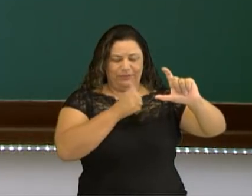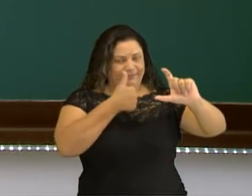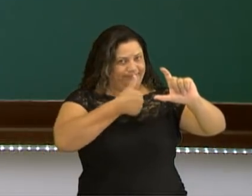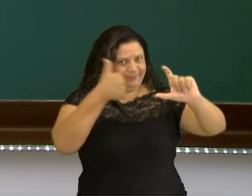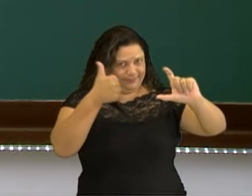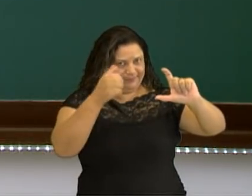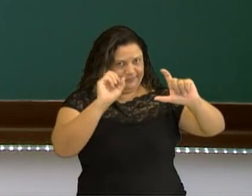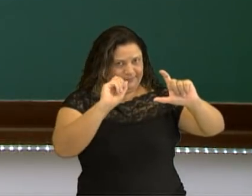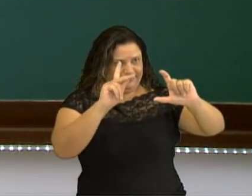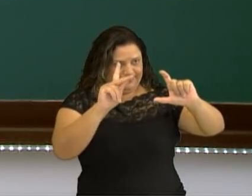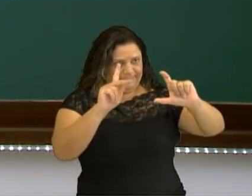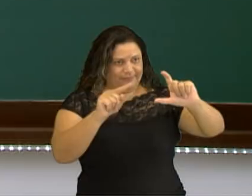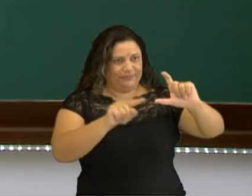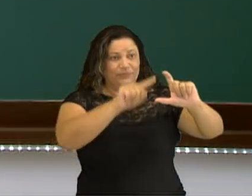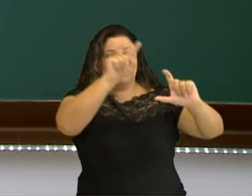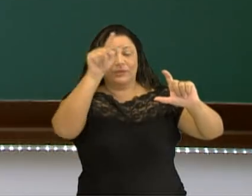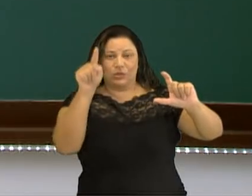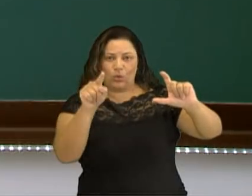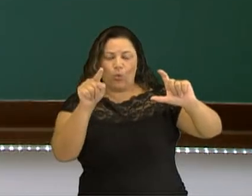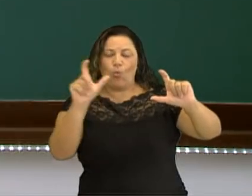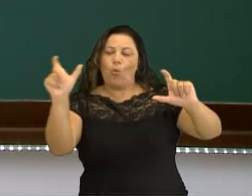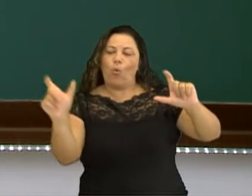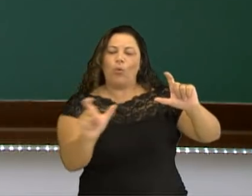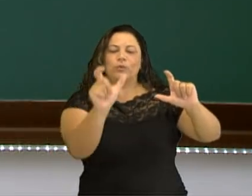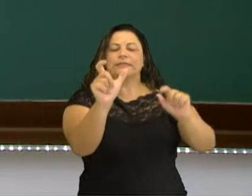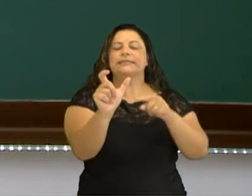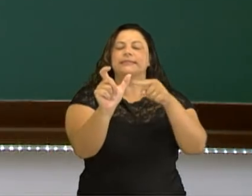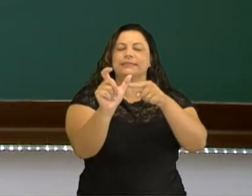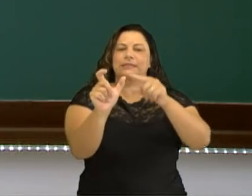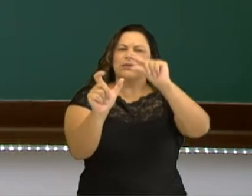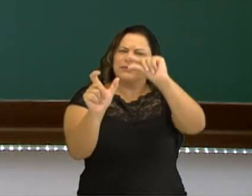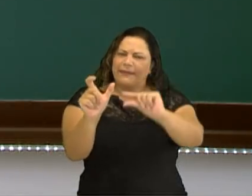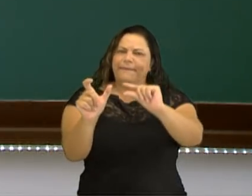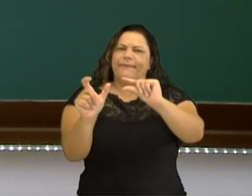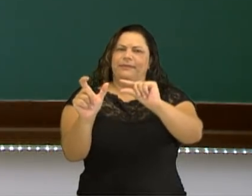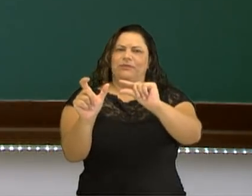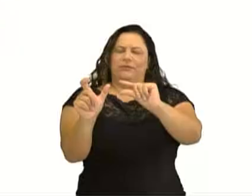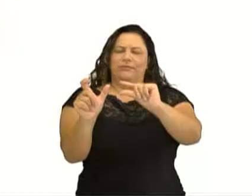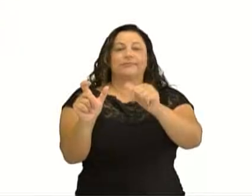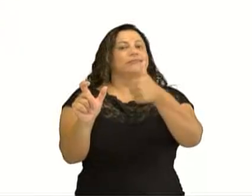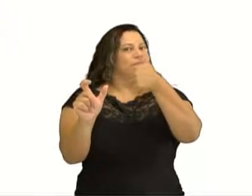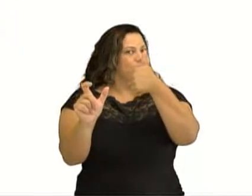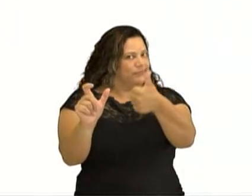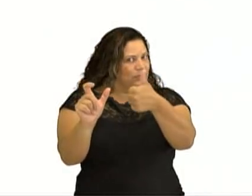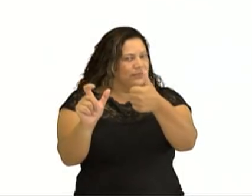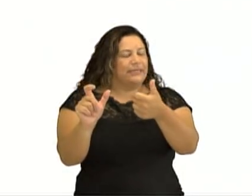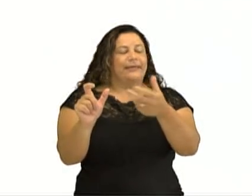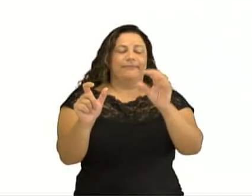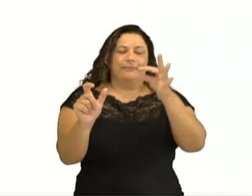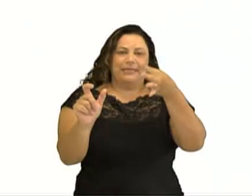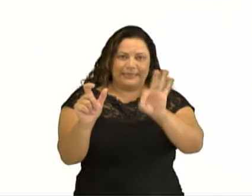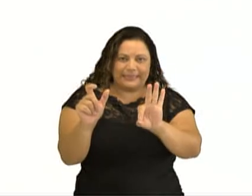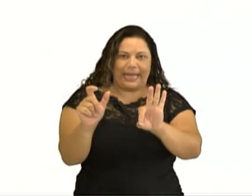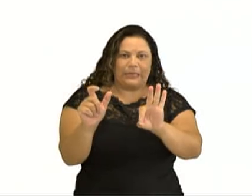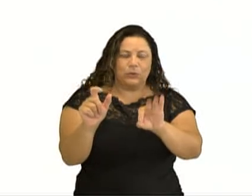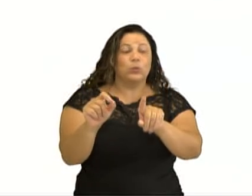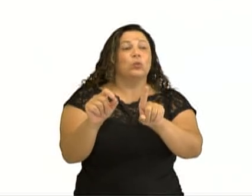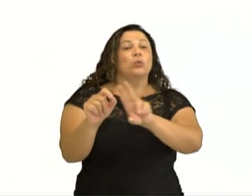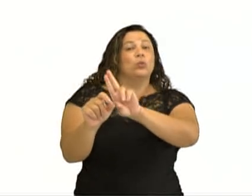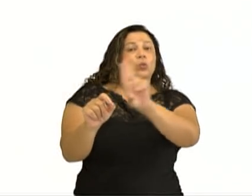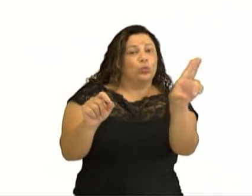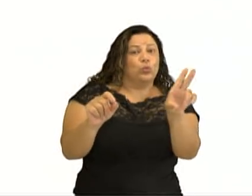ok? O nome do epíteto específico precisa estar com a letra minúscula, então, ok. Esse nome também precisa